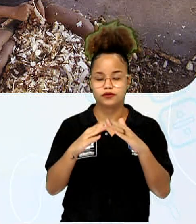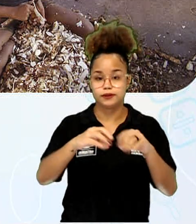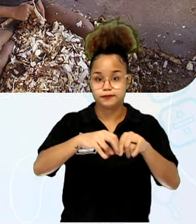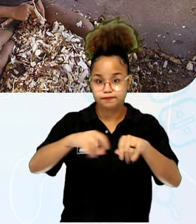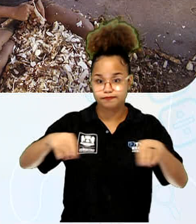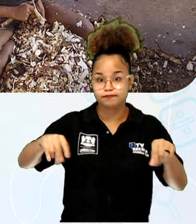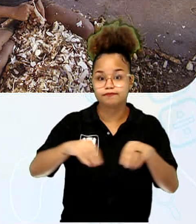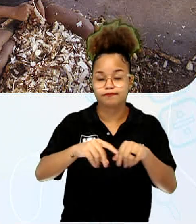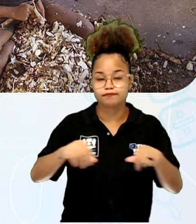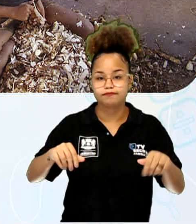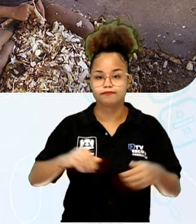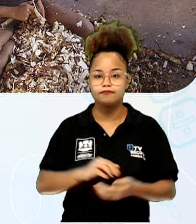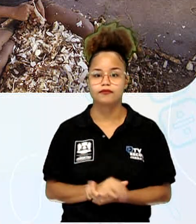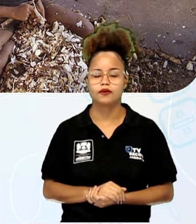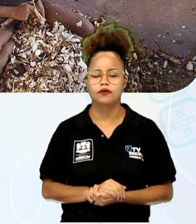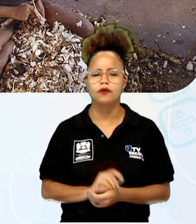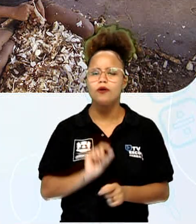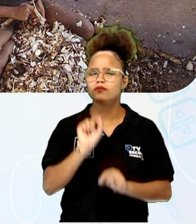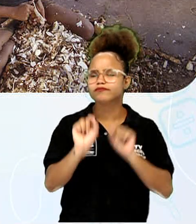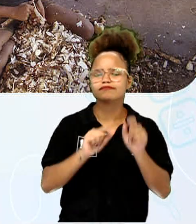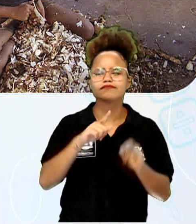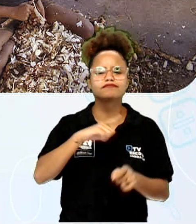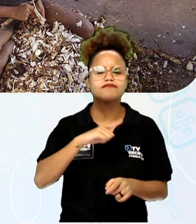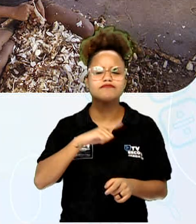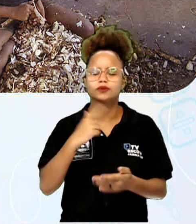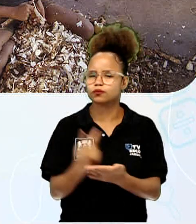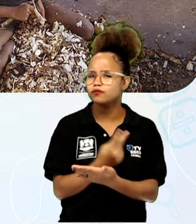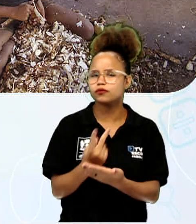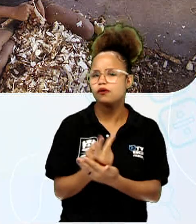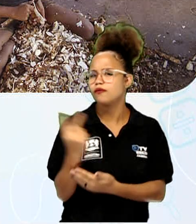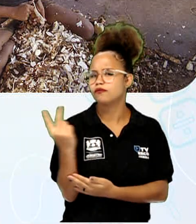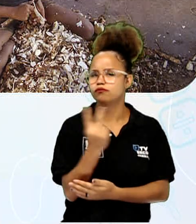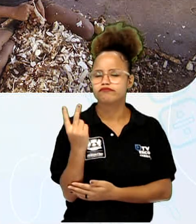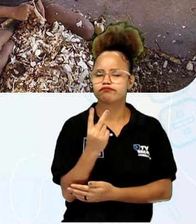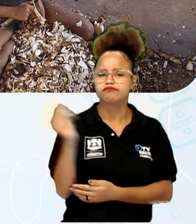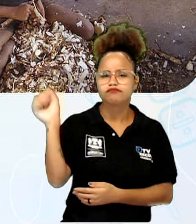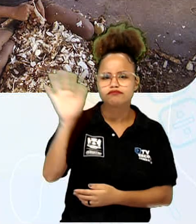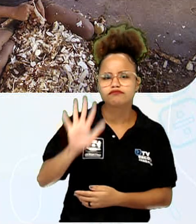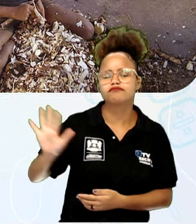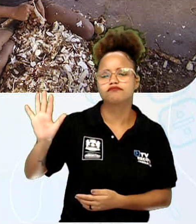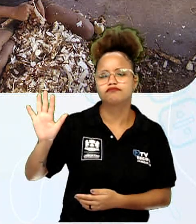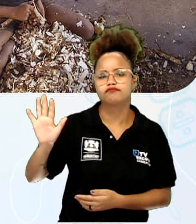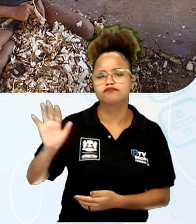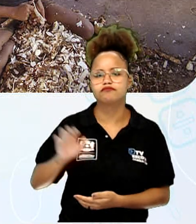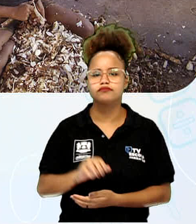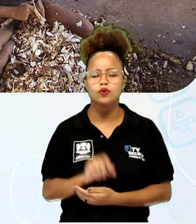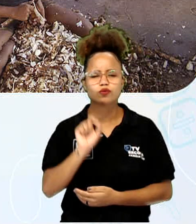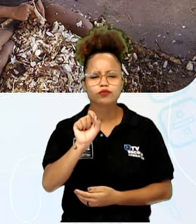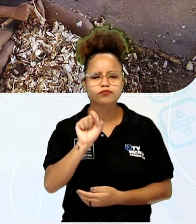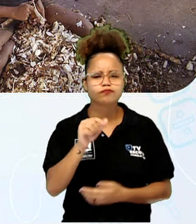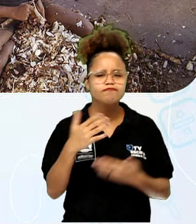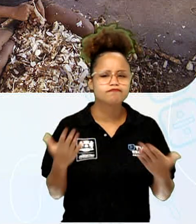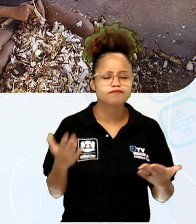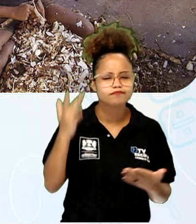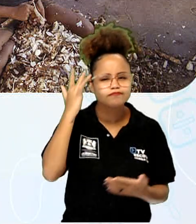farinha. O que há de errado nessas duas imagens? O que é que vocês